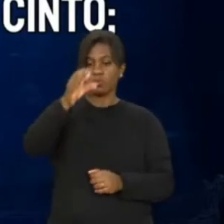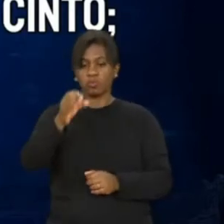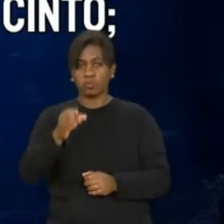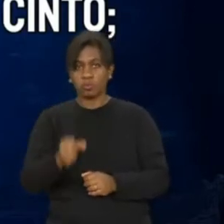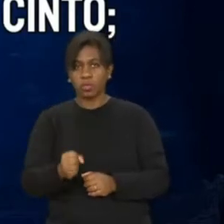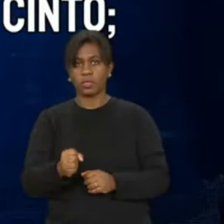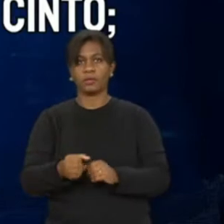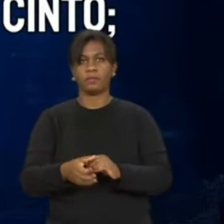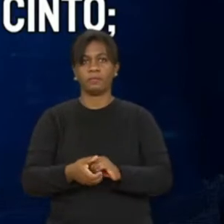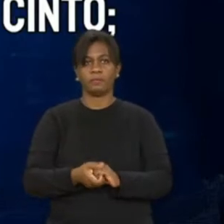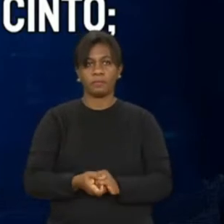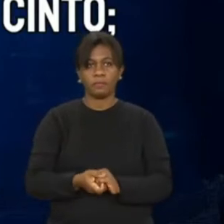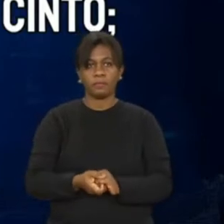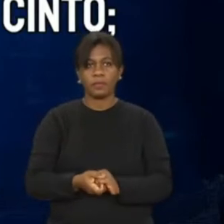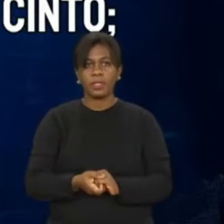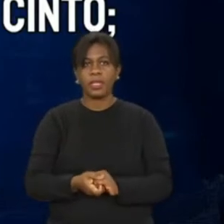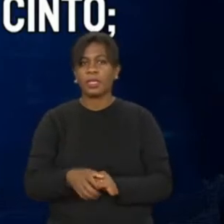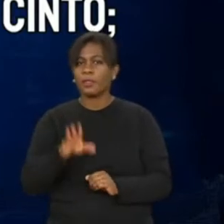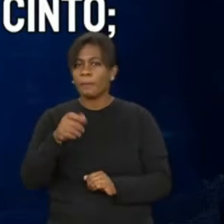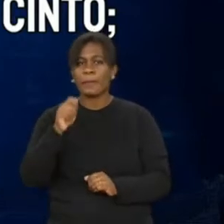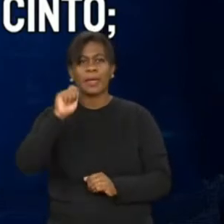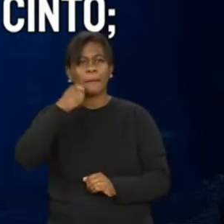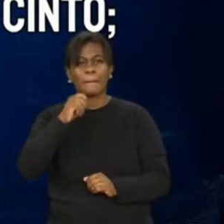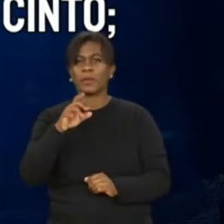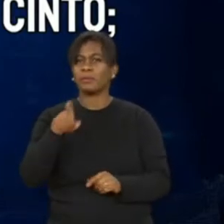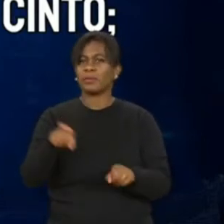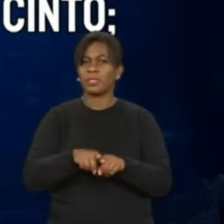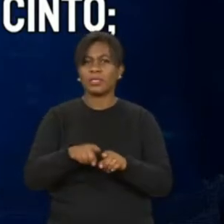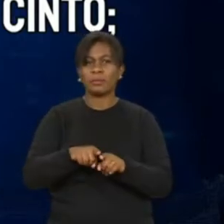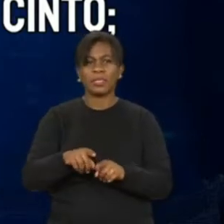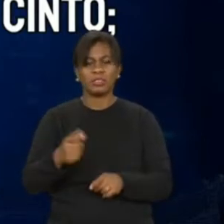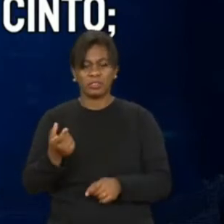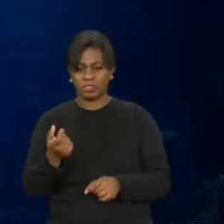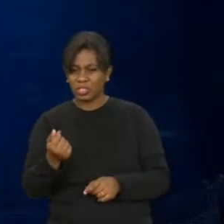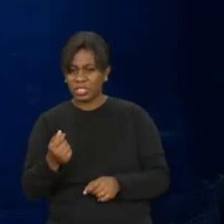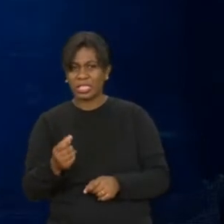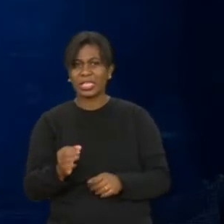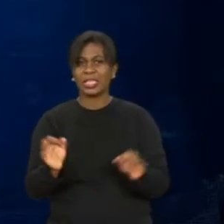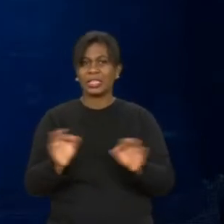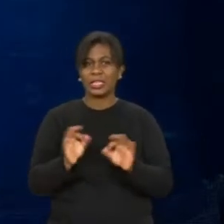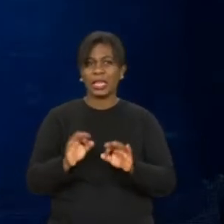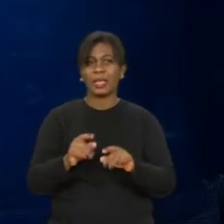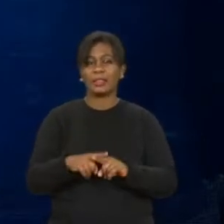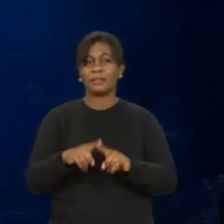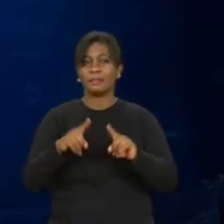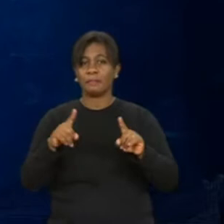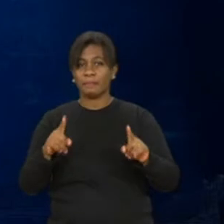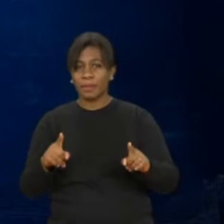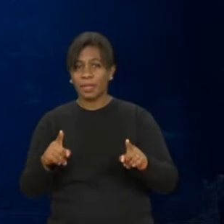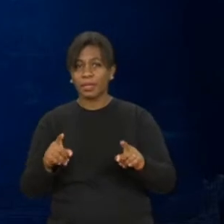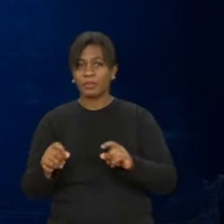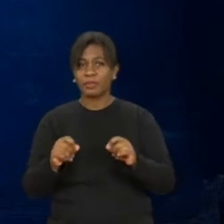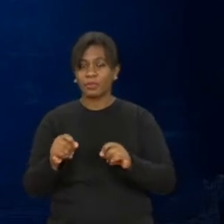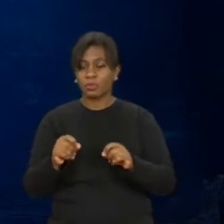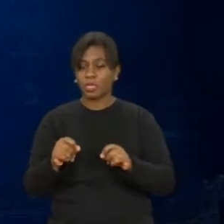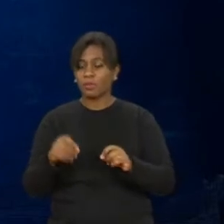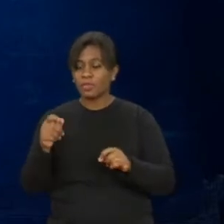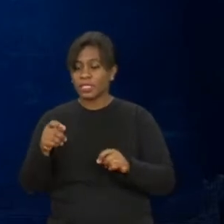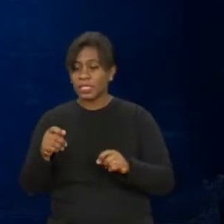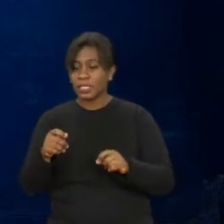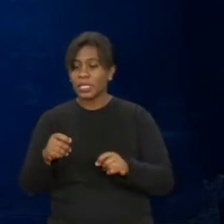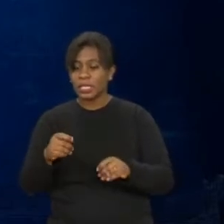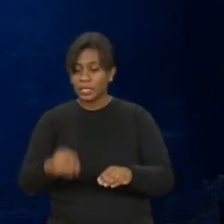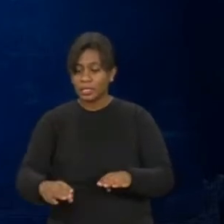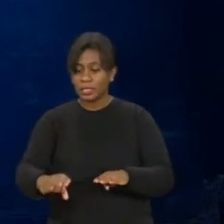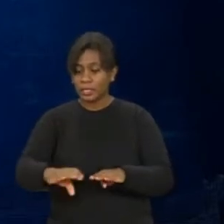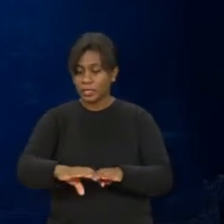alforje, nem pão, nem dinheiro no cinto, mas que calçassem as sandálias e